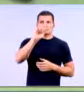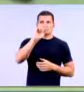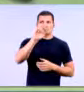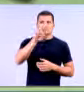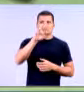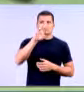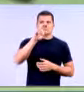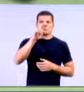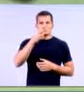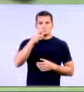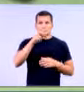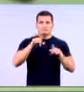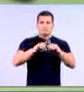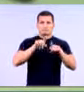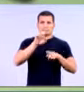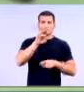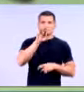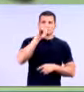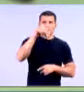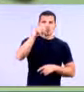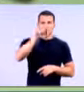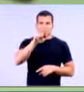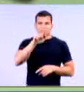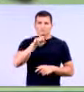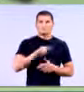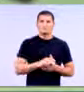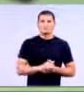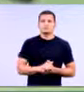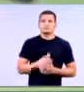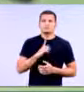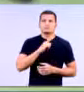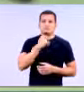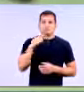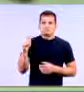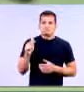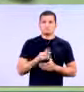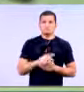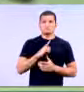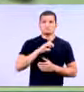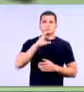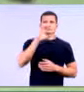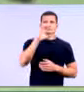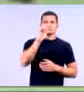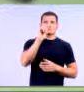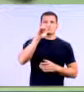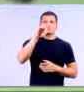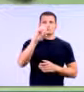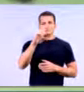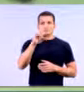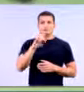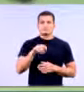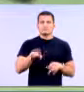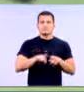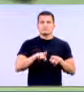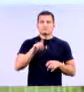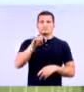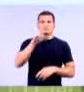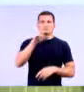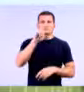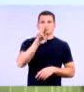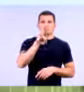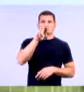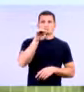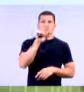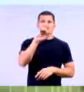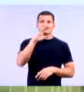nós temos outros, por exemplo, o KD, o Busca. Então, existem outros